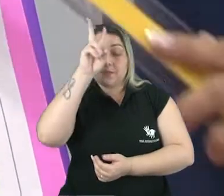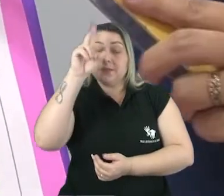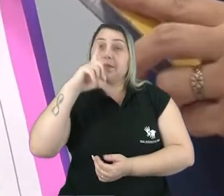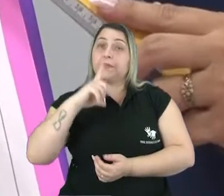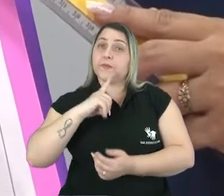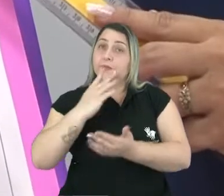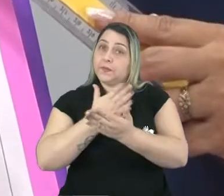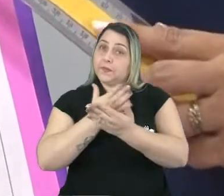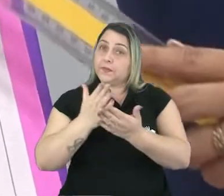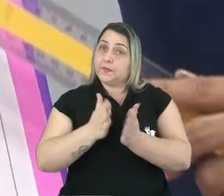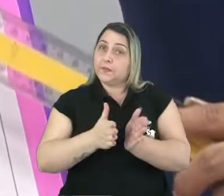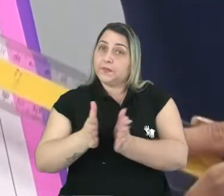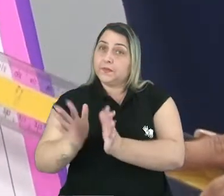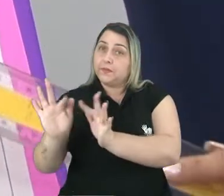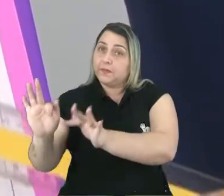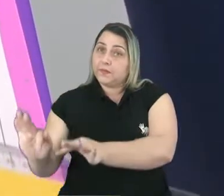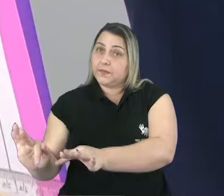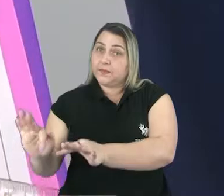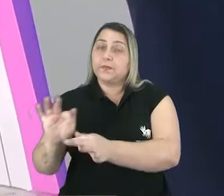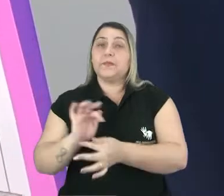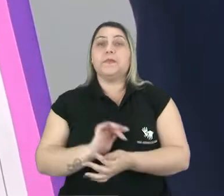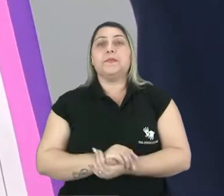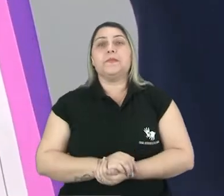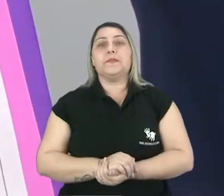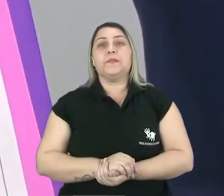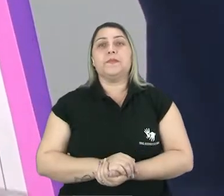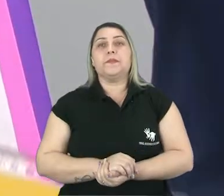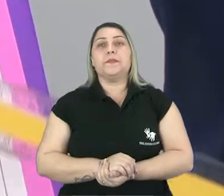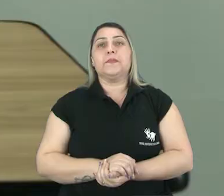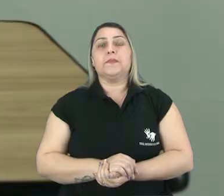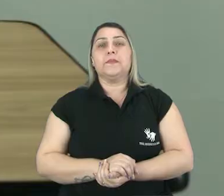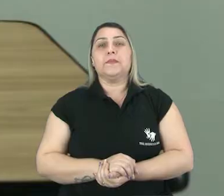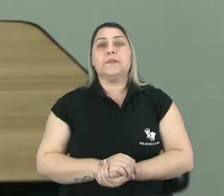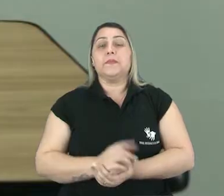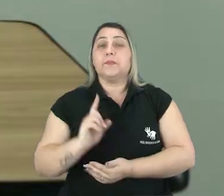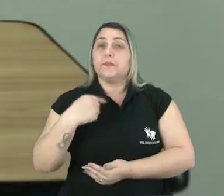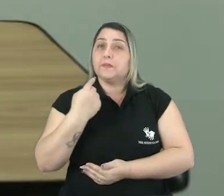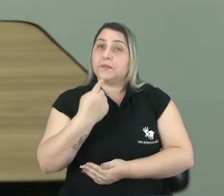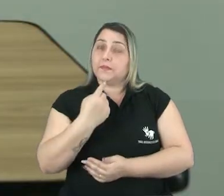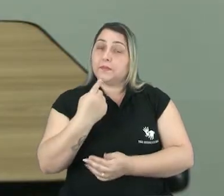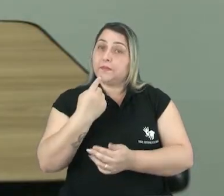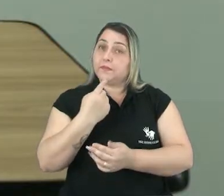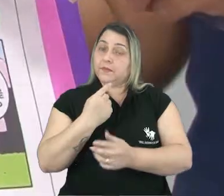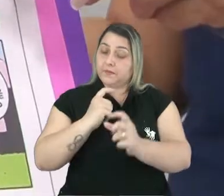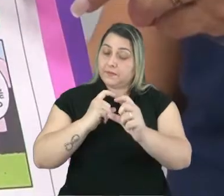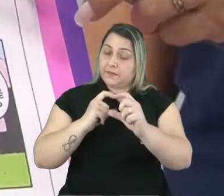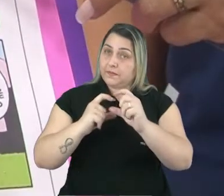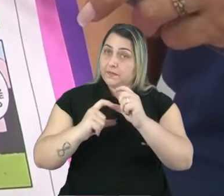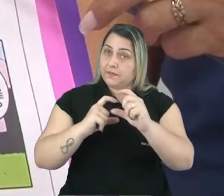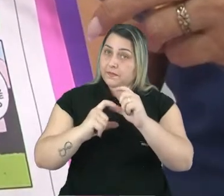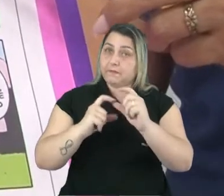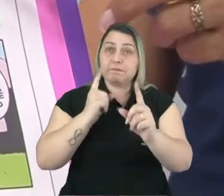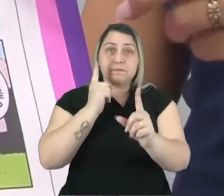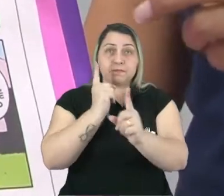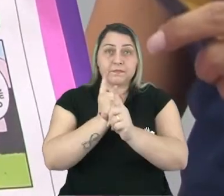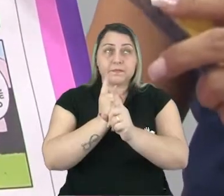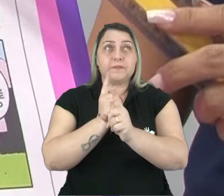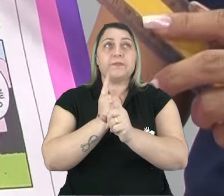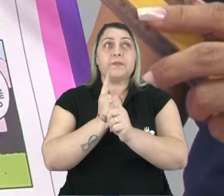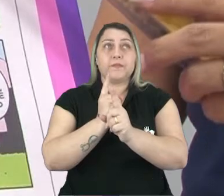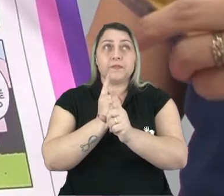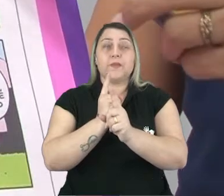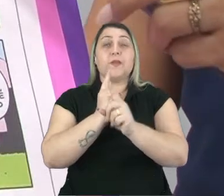tem o começo, o meio e o fim. Então, nas histórias em quadrinhos, nós encontramos